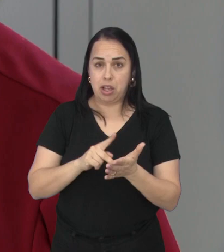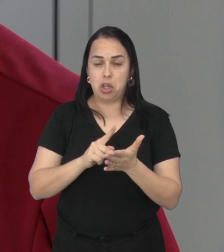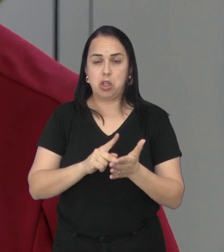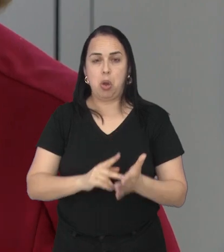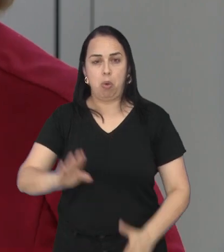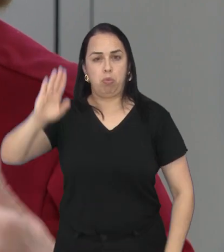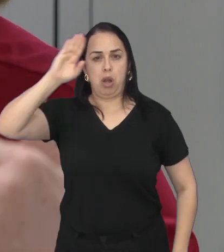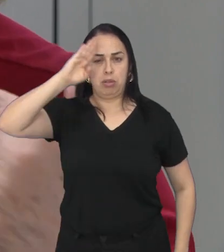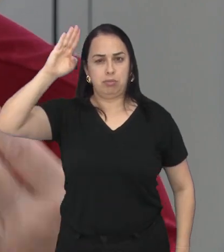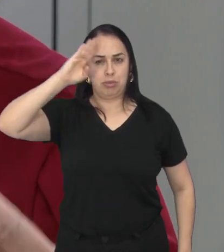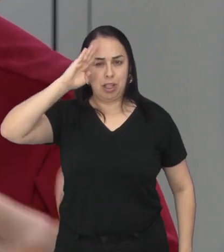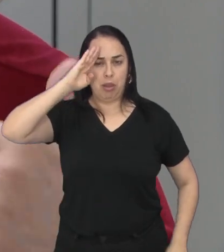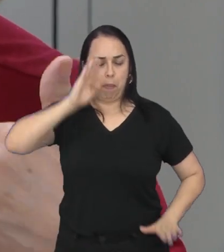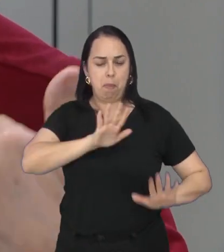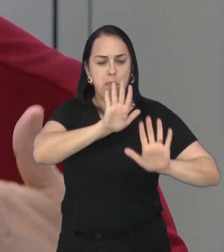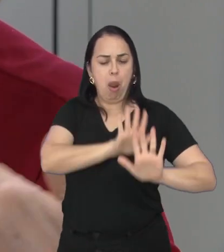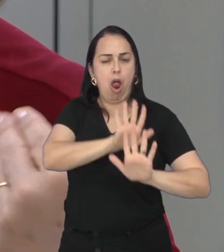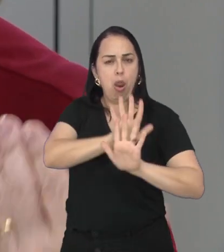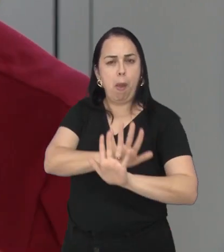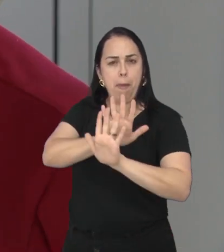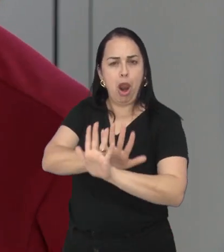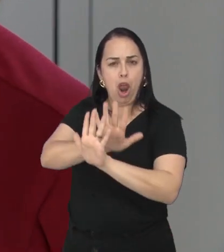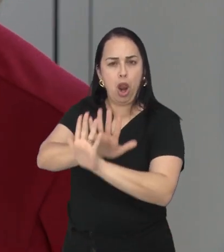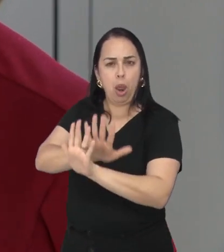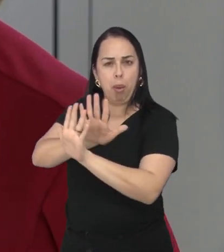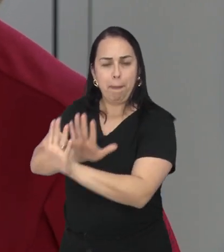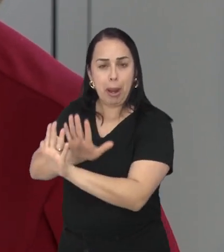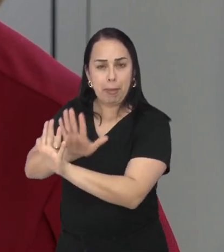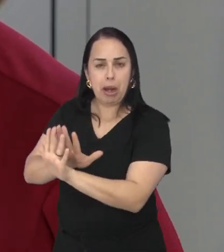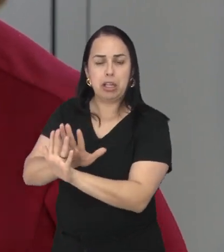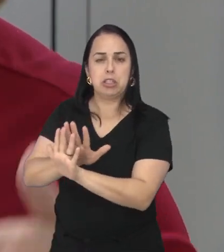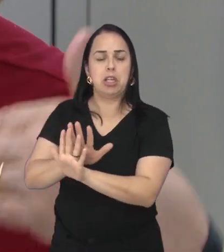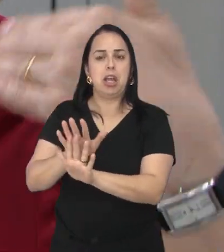o exército que havia sido